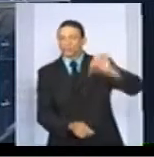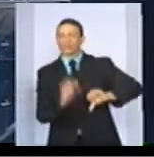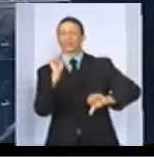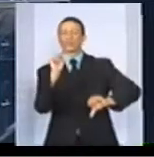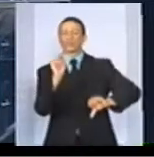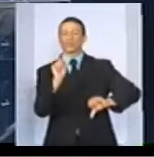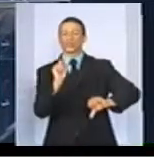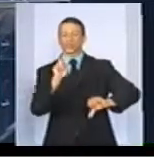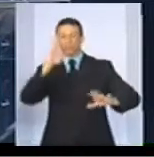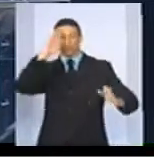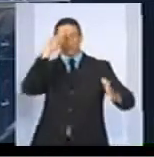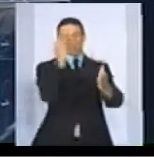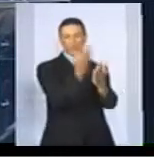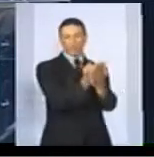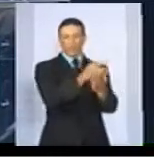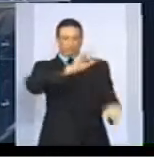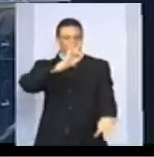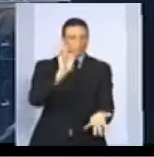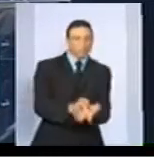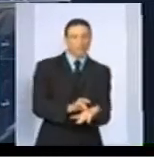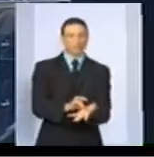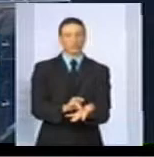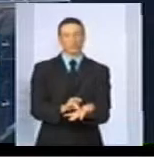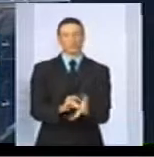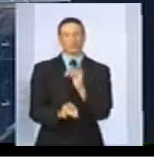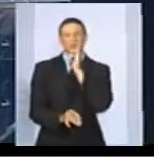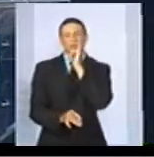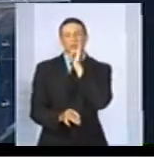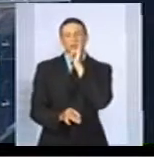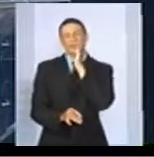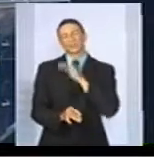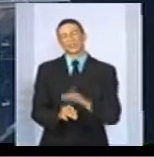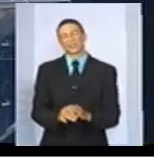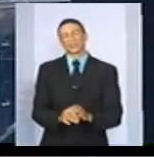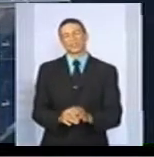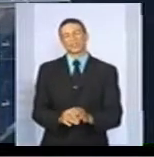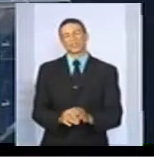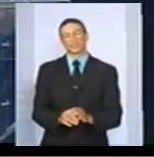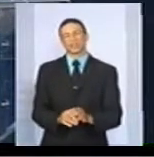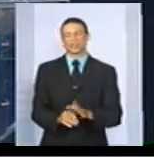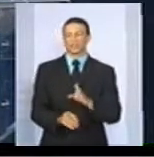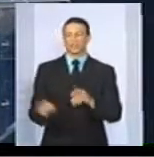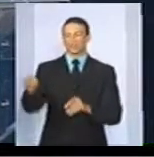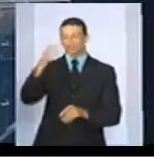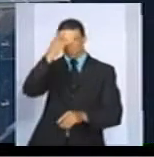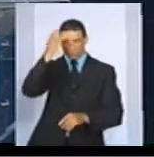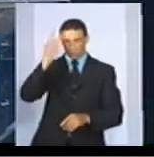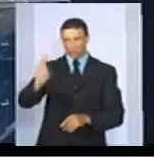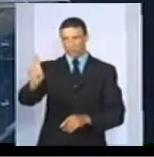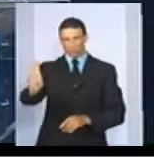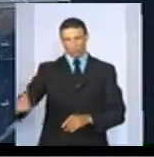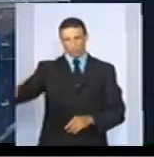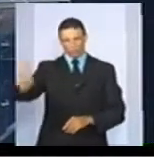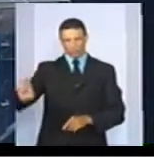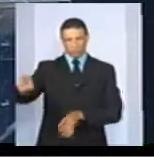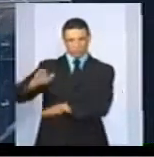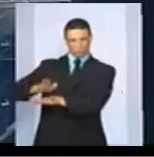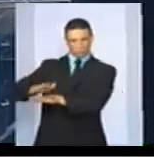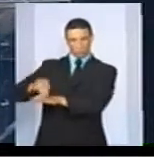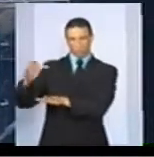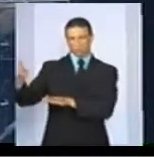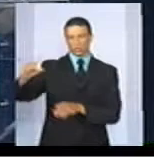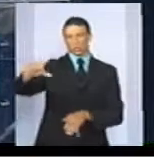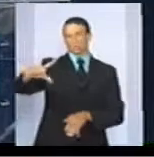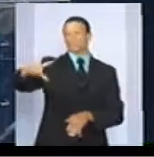legítima confiança que foi contratualmente assegurada aos usuários que escolheram